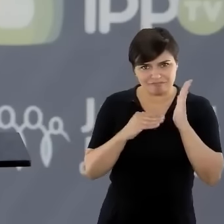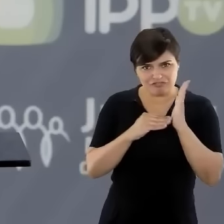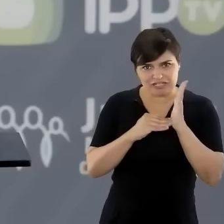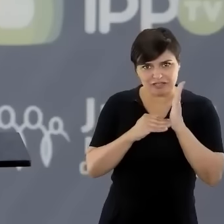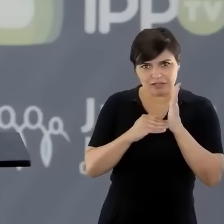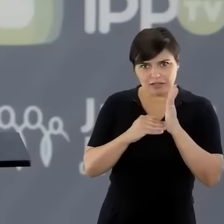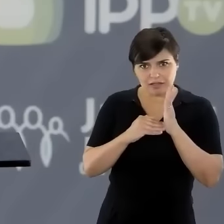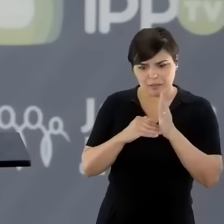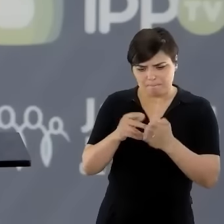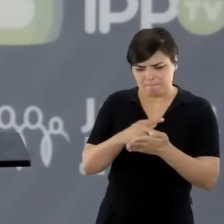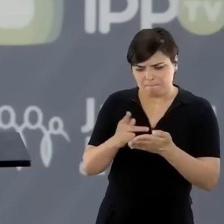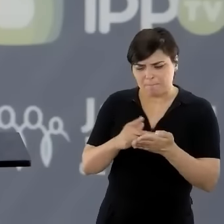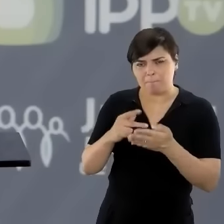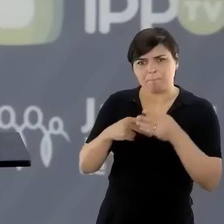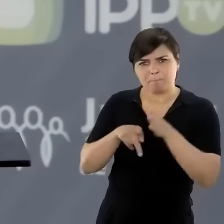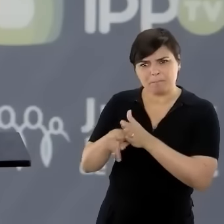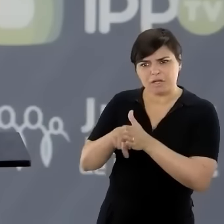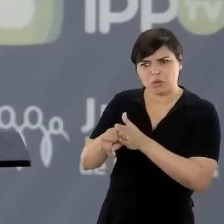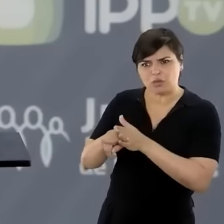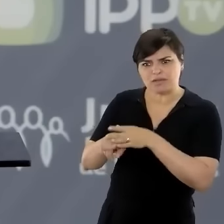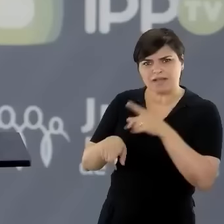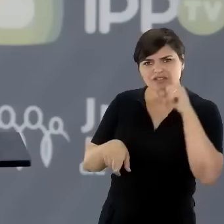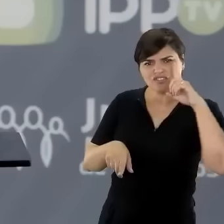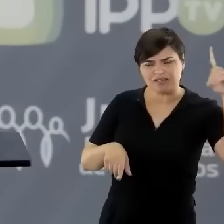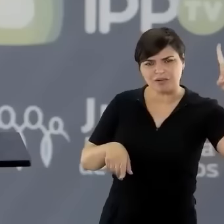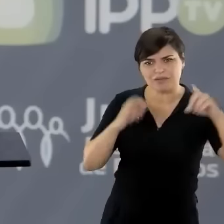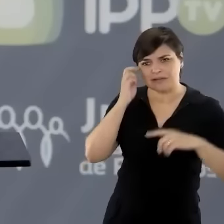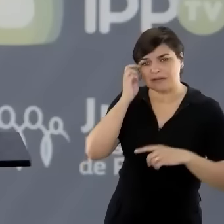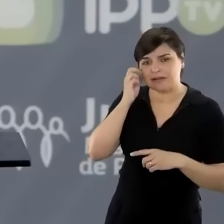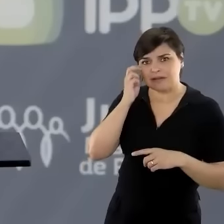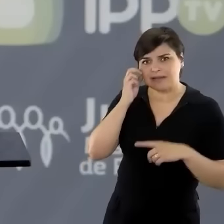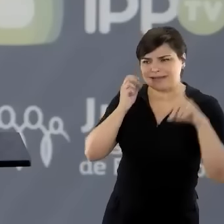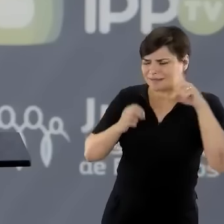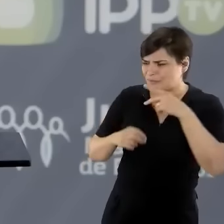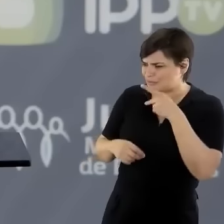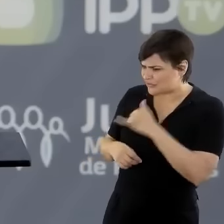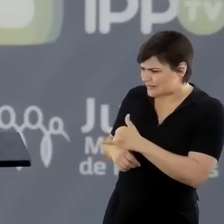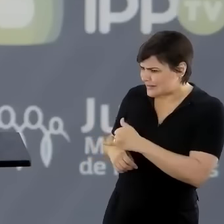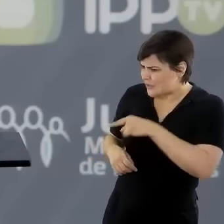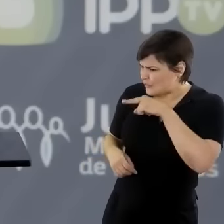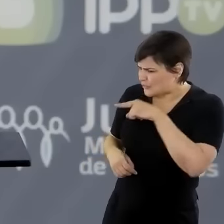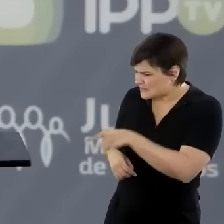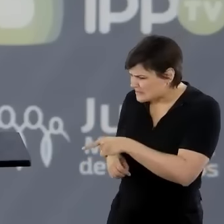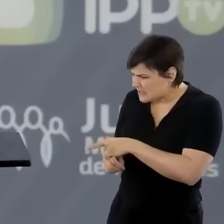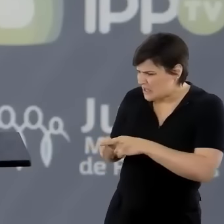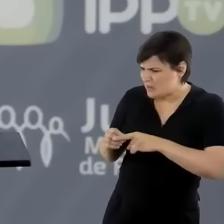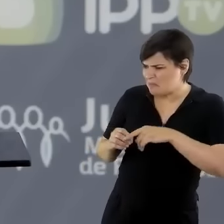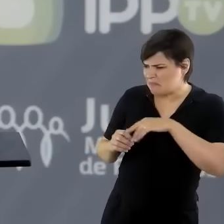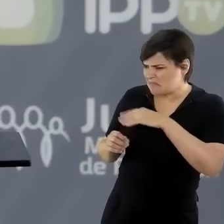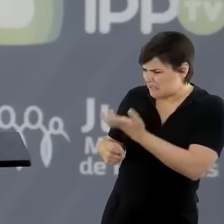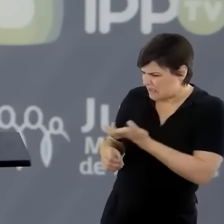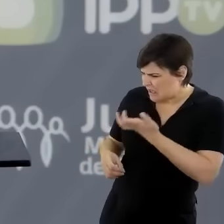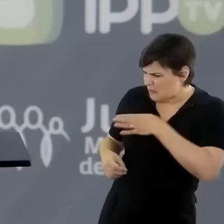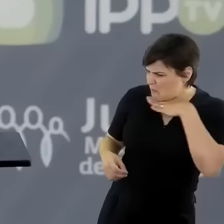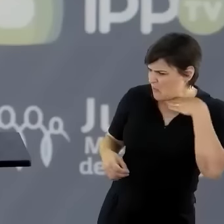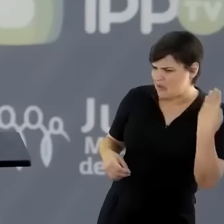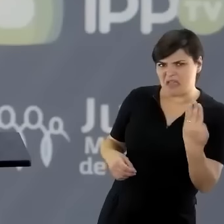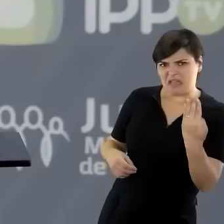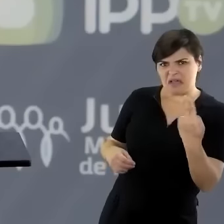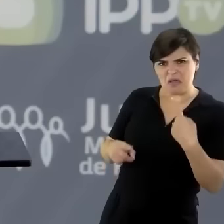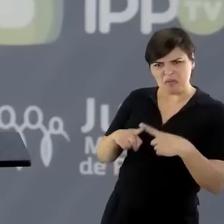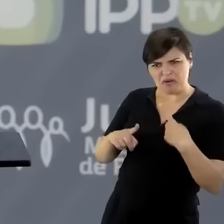você se desgostou a ponto de querer morrer por causa de uma planta e eu estou voltando o meu amor para uma